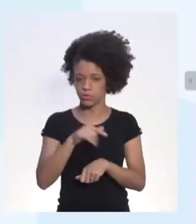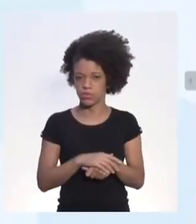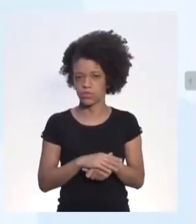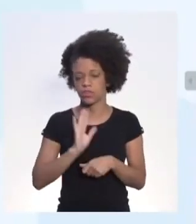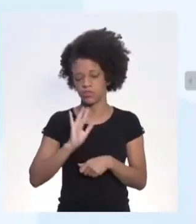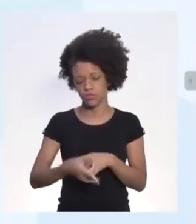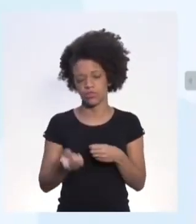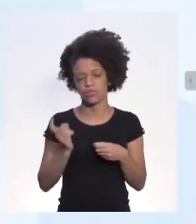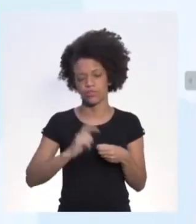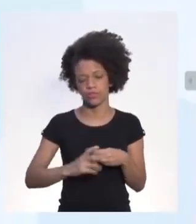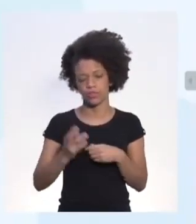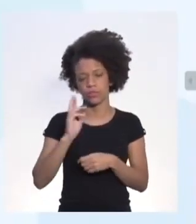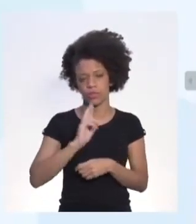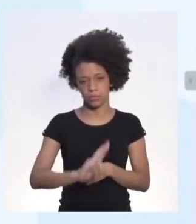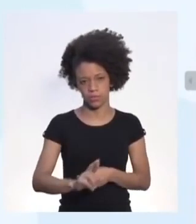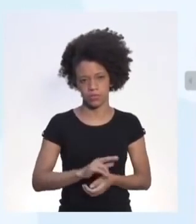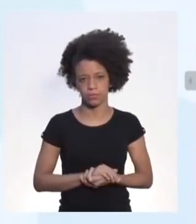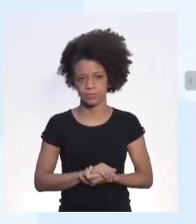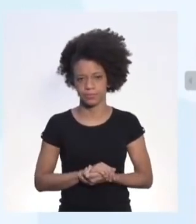a gente já retorna com a resposta.